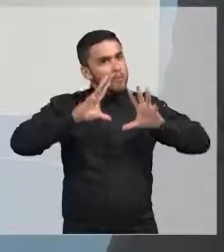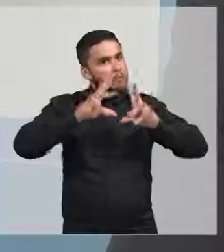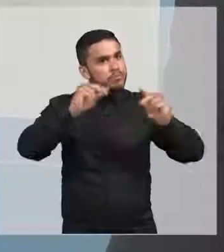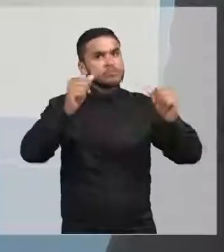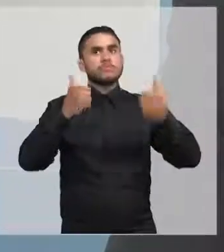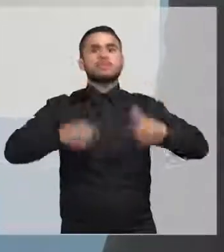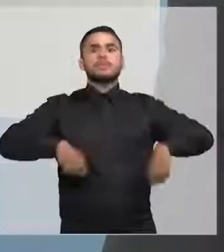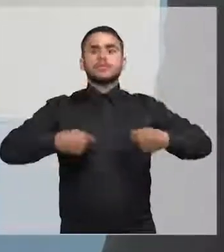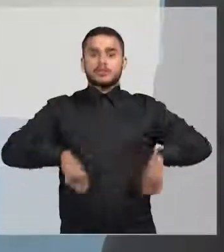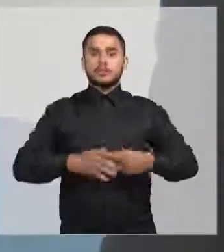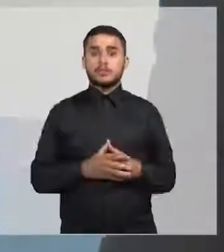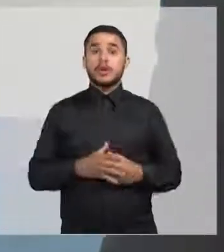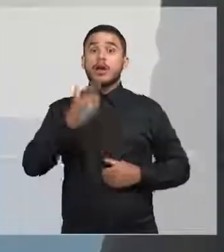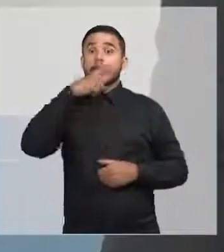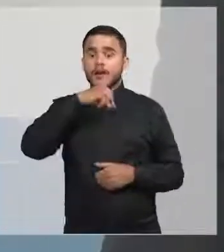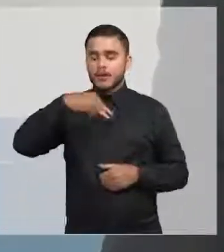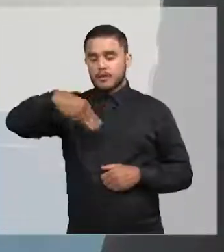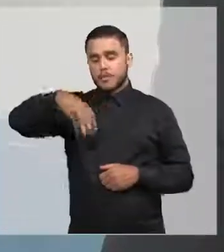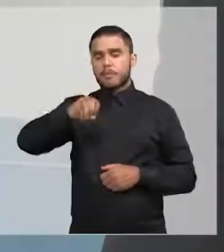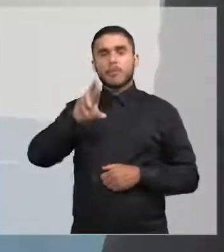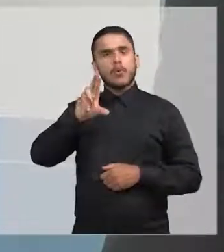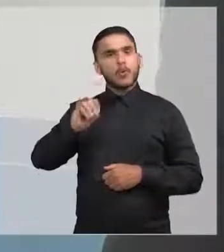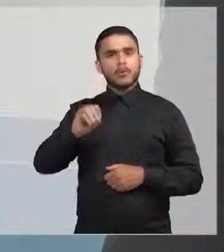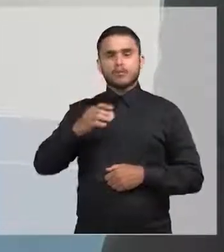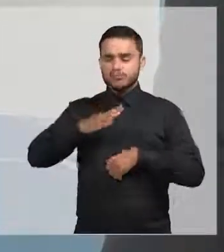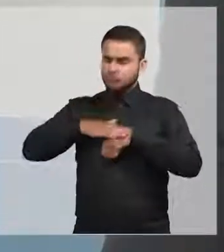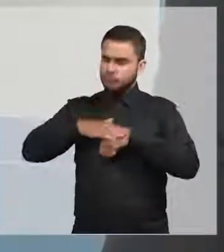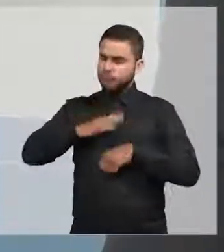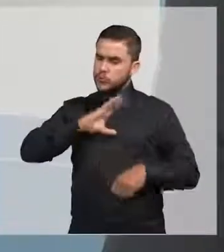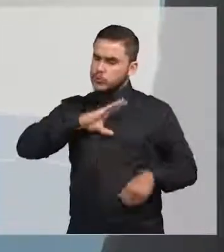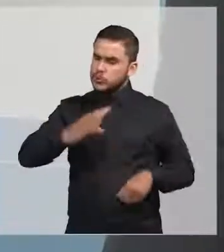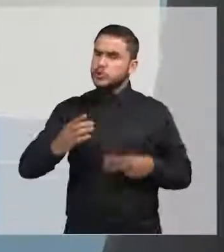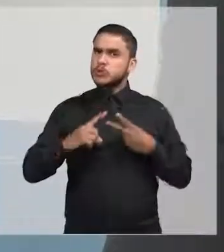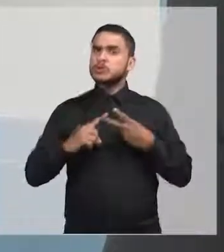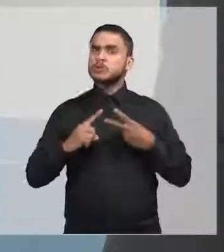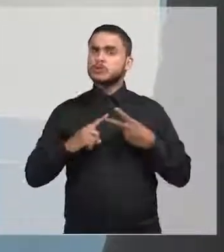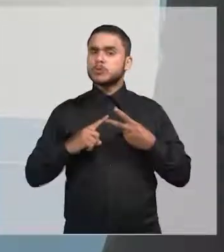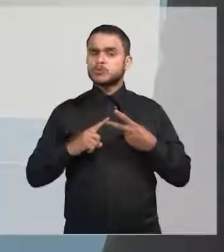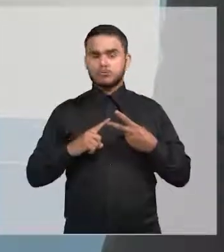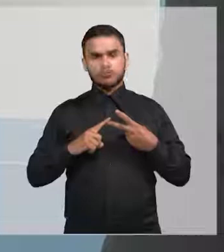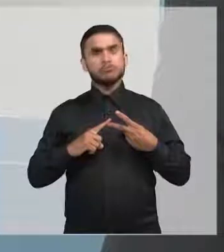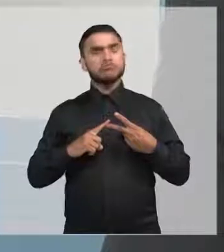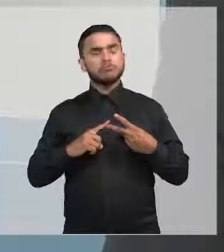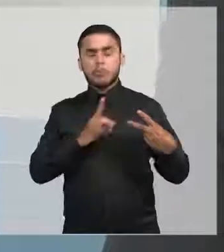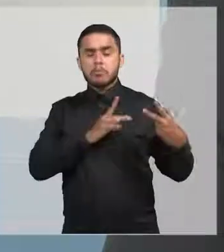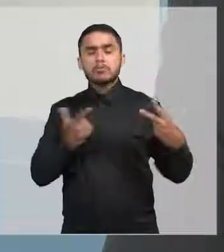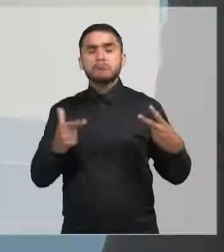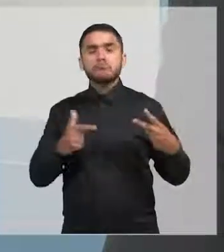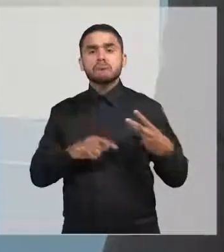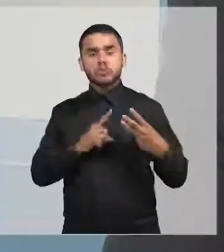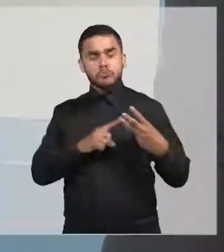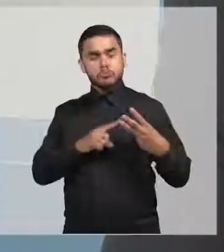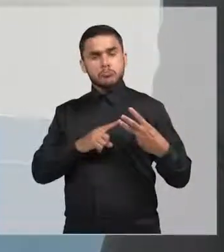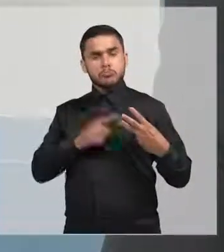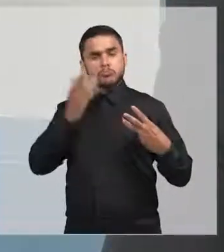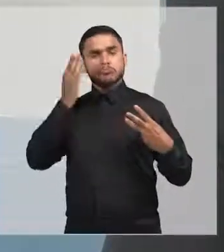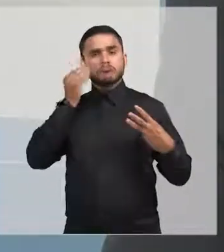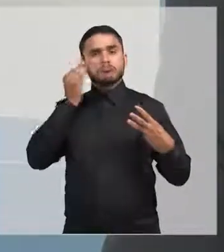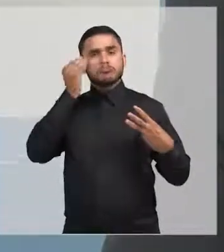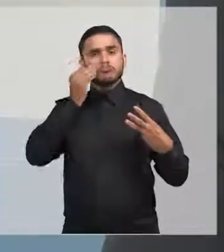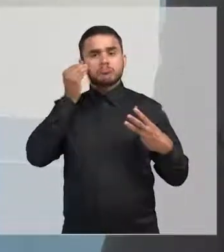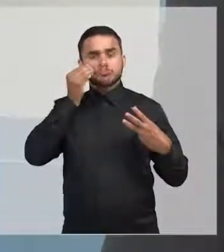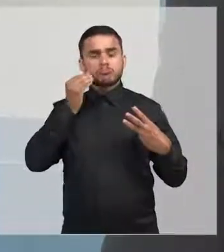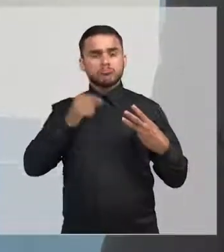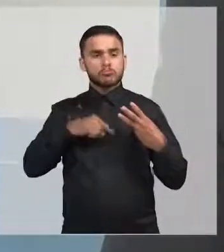Muito valorizada. O COAF, né, o Conselho Federal, Monetário Federal, também vai ficar ligado ao juiz